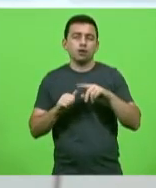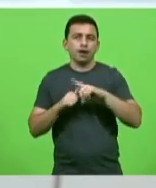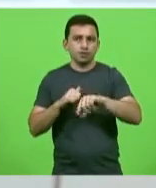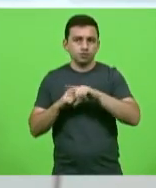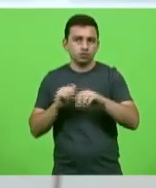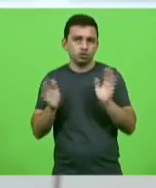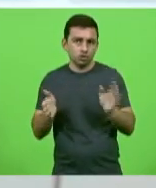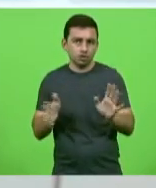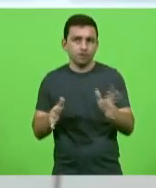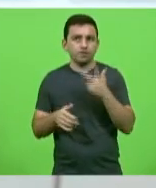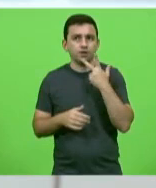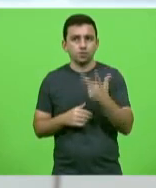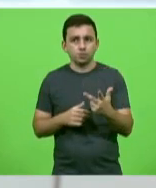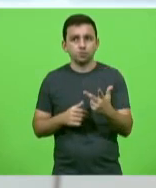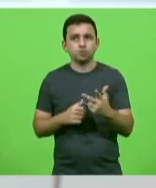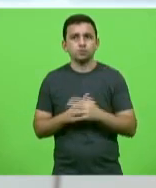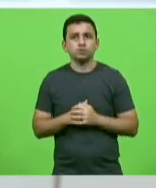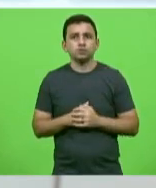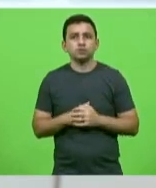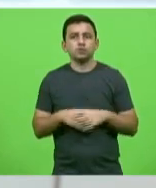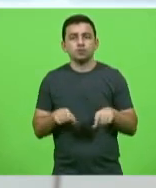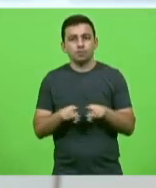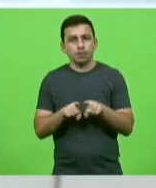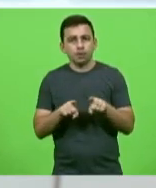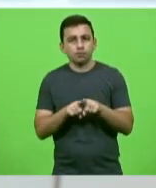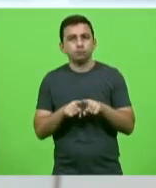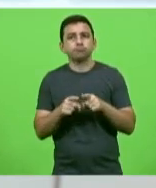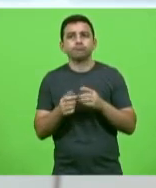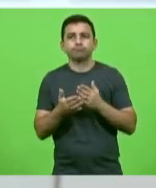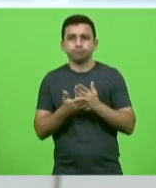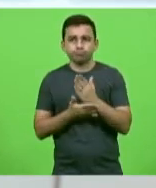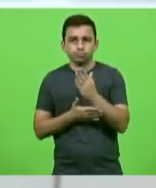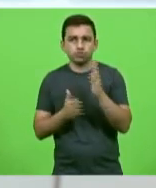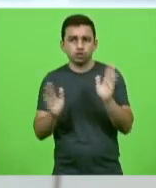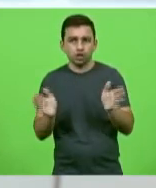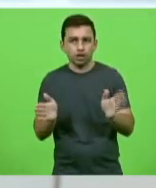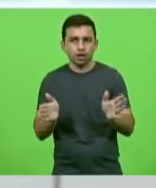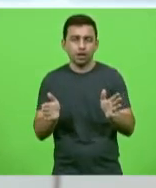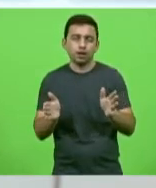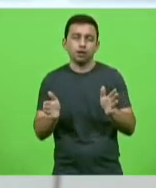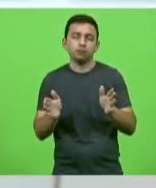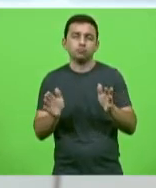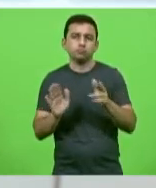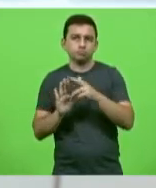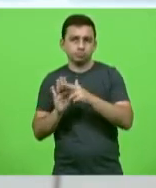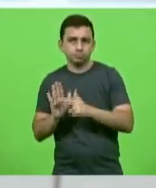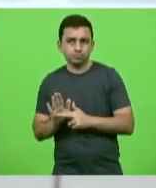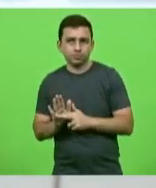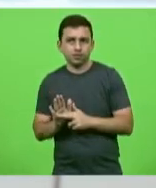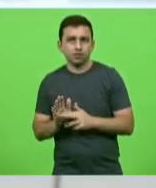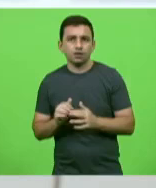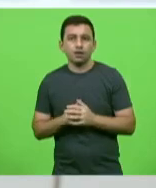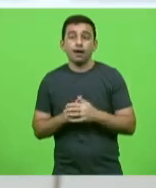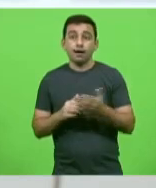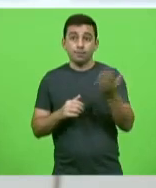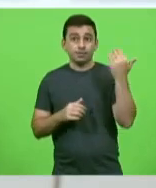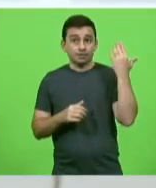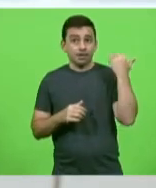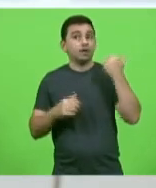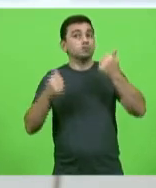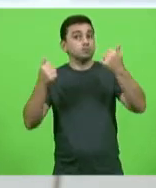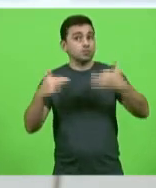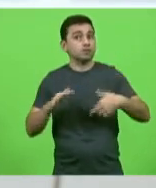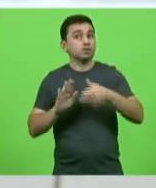mencionado E conforme condições anteriormente estabelecidas as condições anteriormente